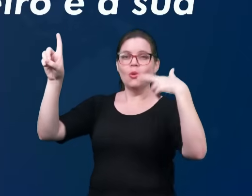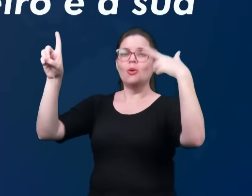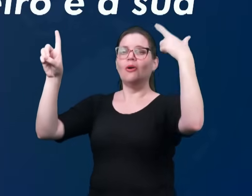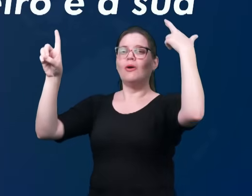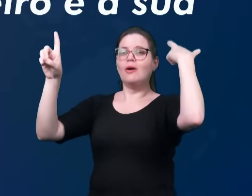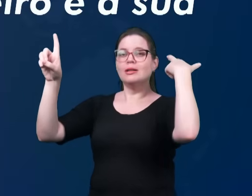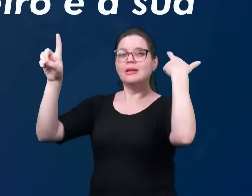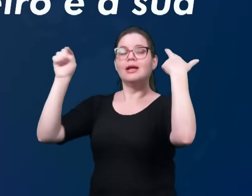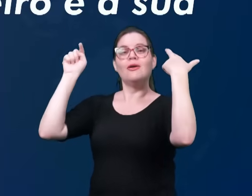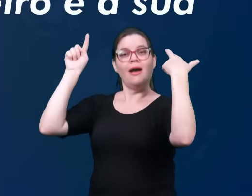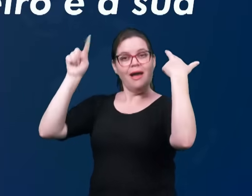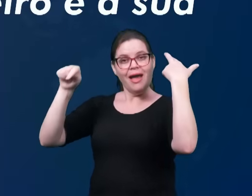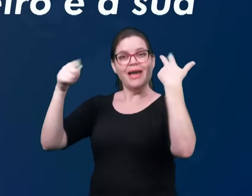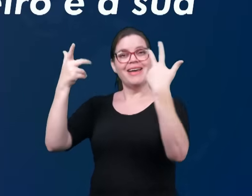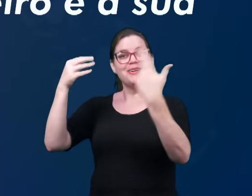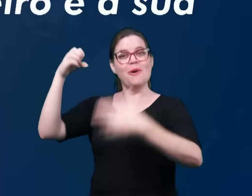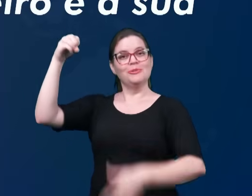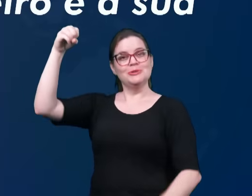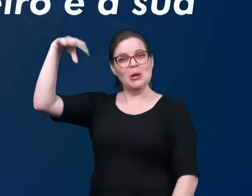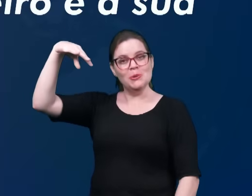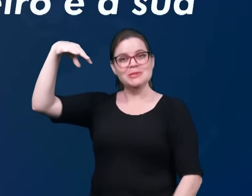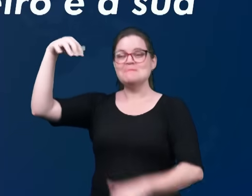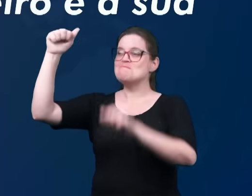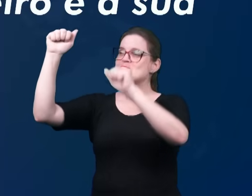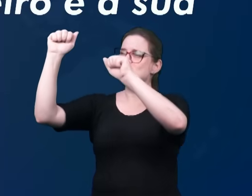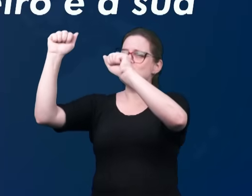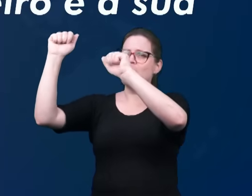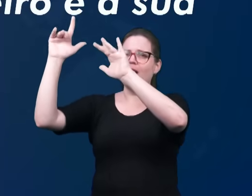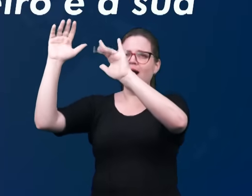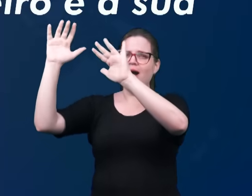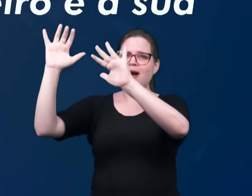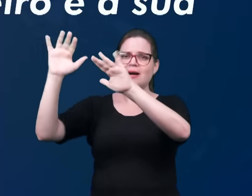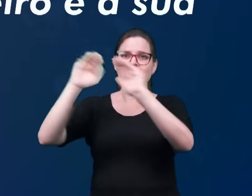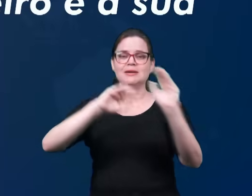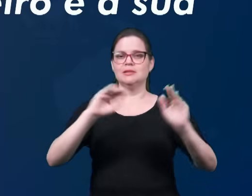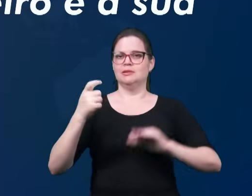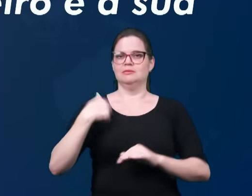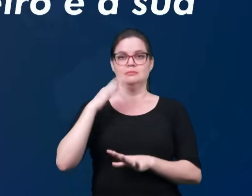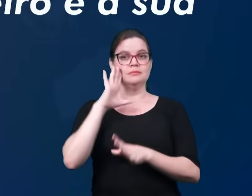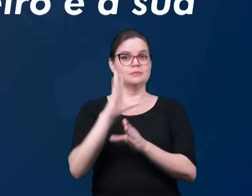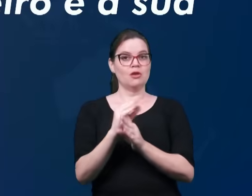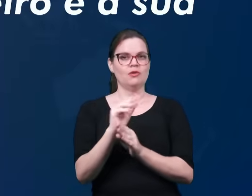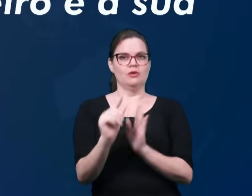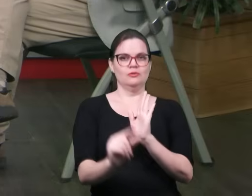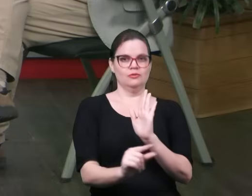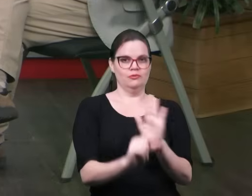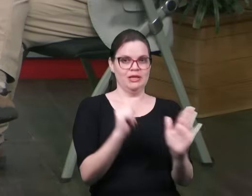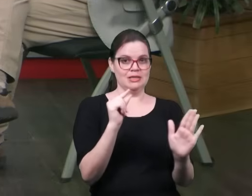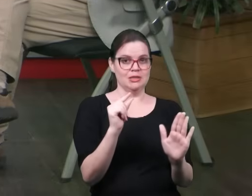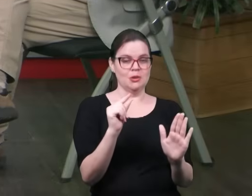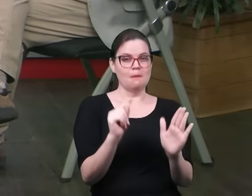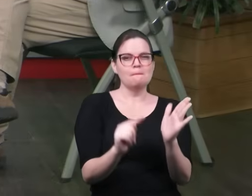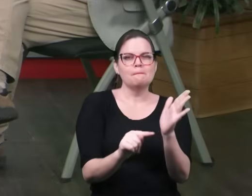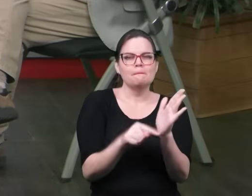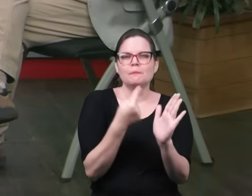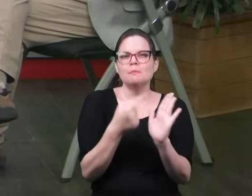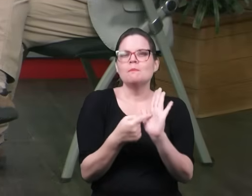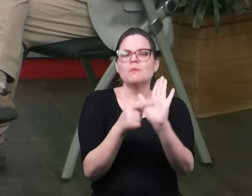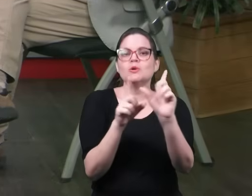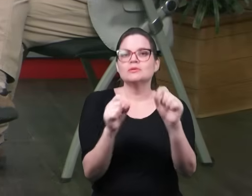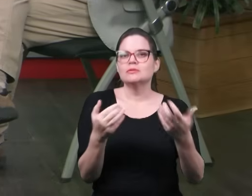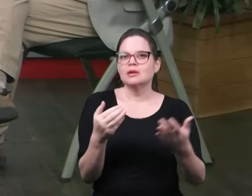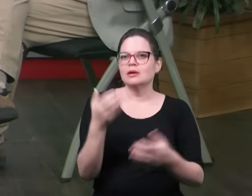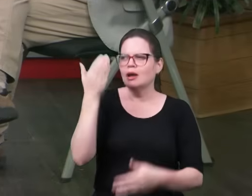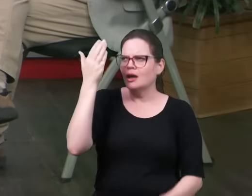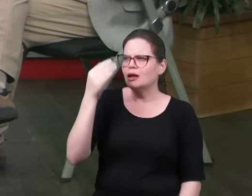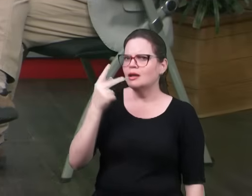sua lâmpada. E maravilhoso que a gente volta naquele primeiro versículo. O nome pelo qual se chama é a